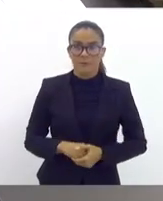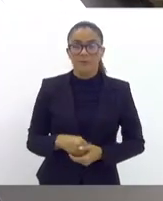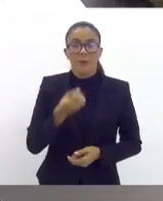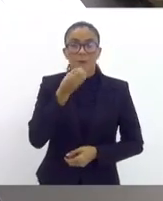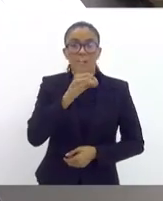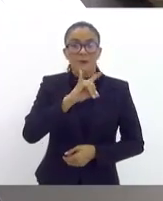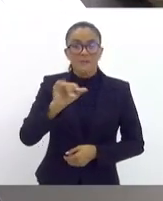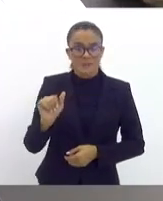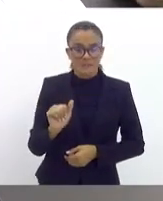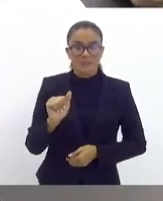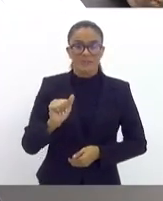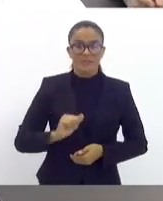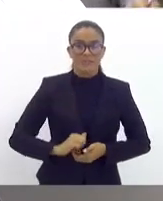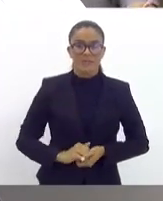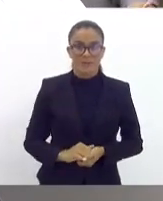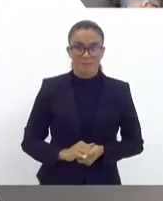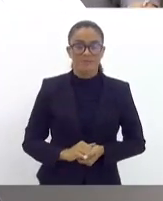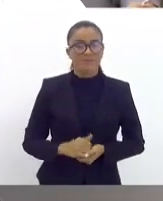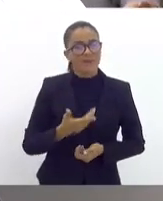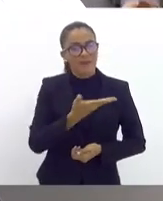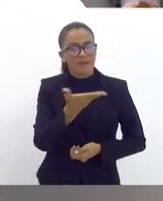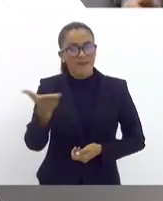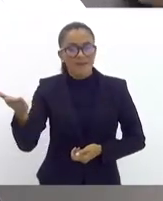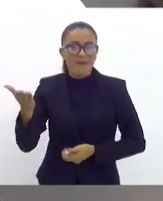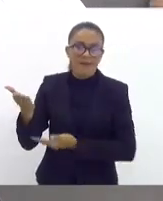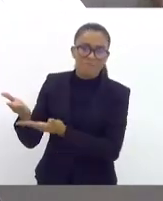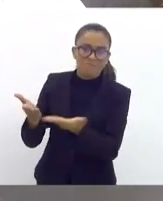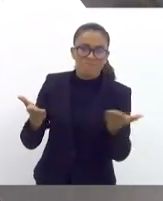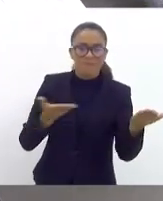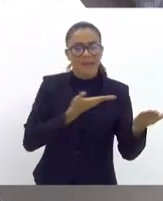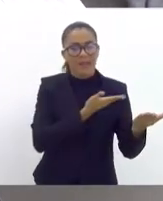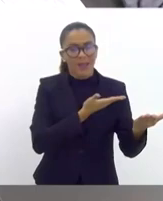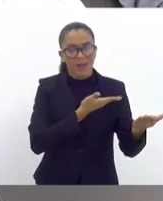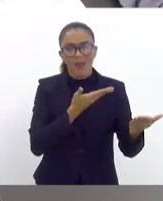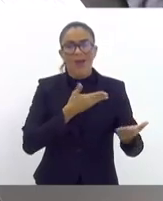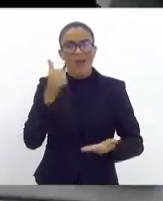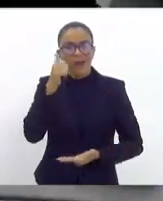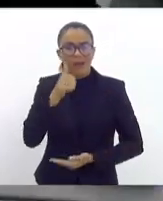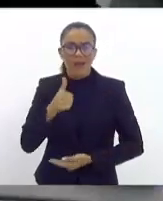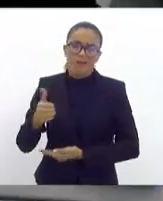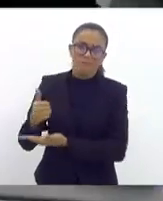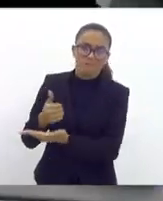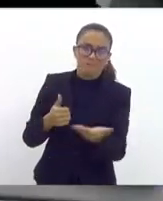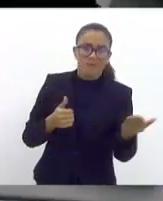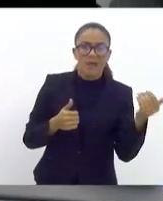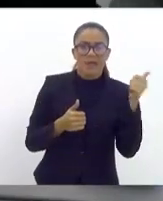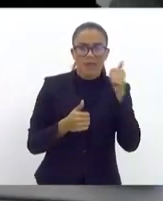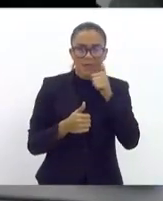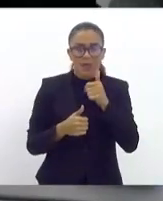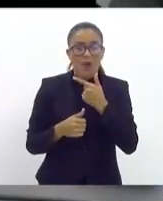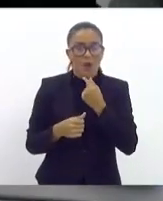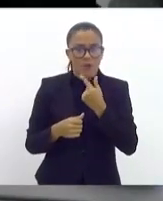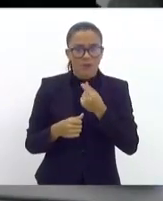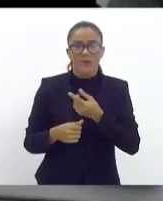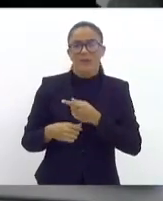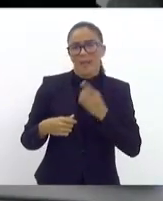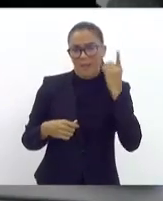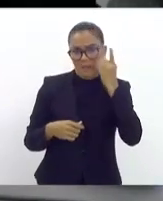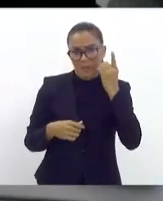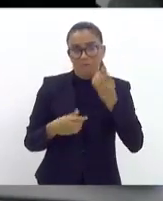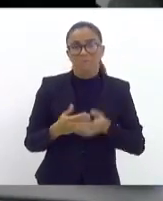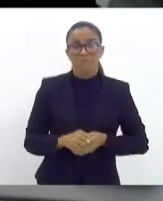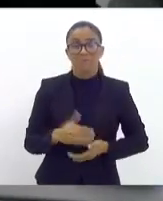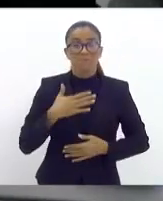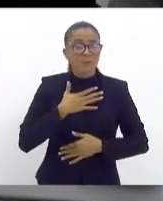bom dia Carlos colegas deputados deputadas servidores da casa sensores para